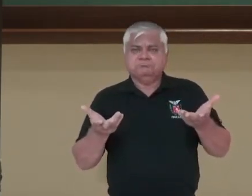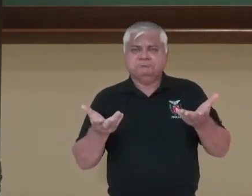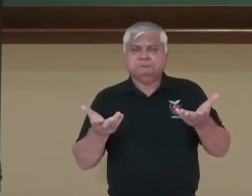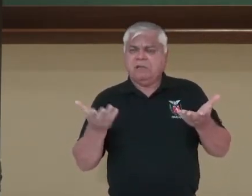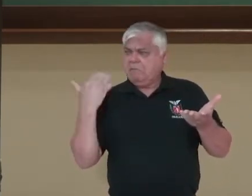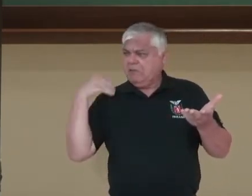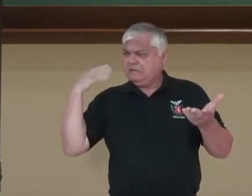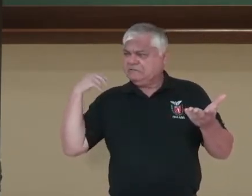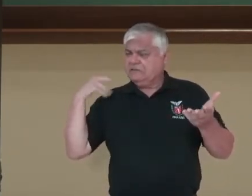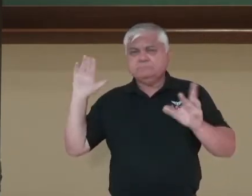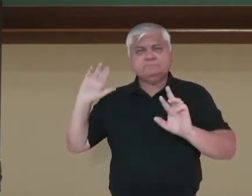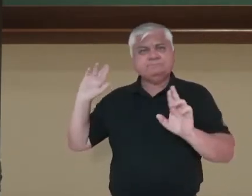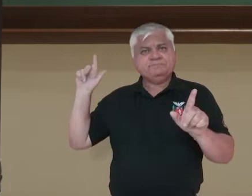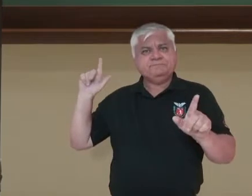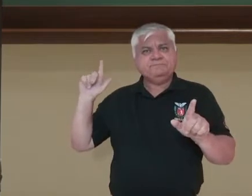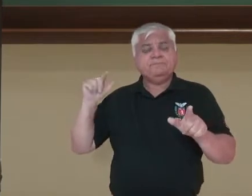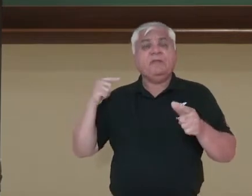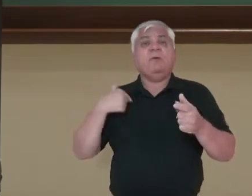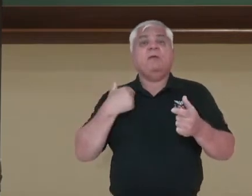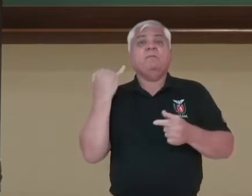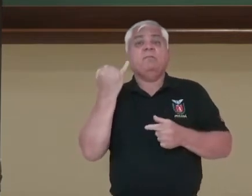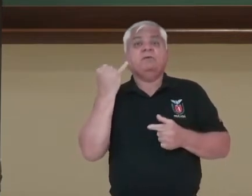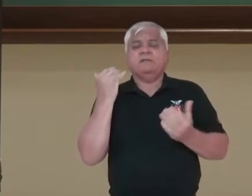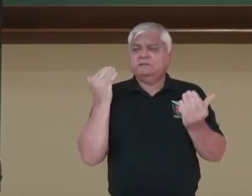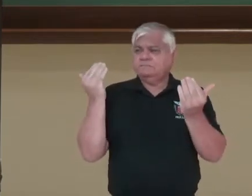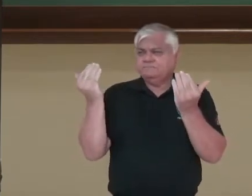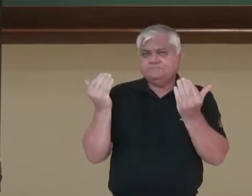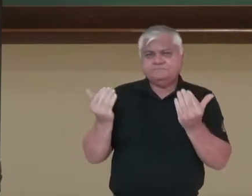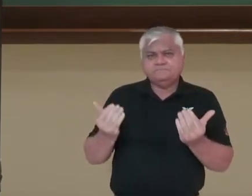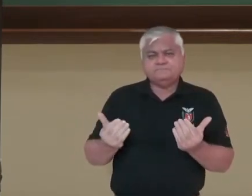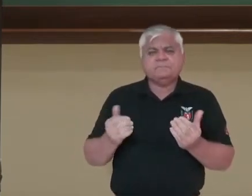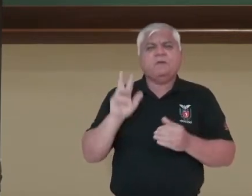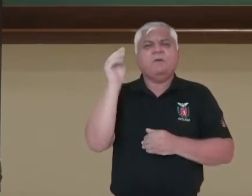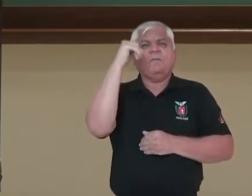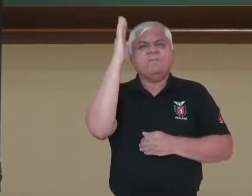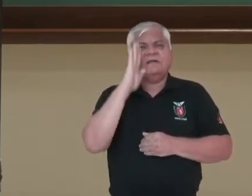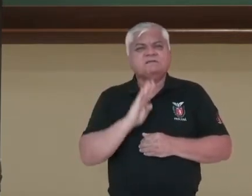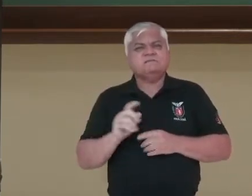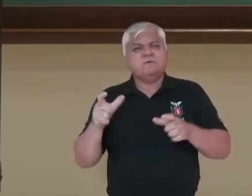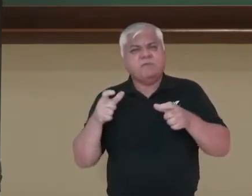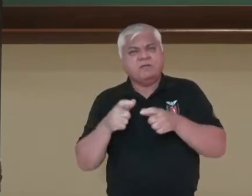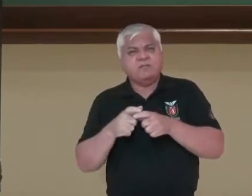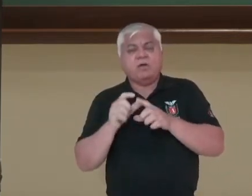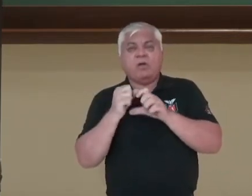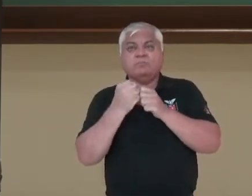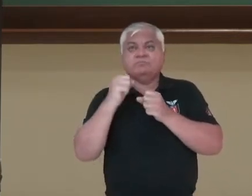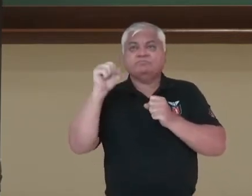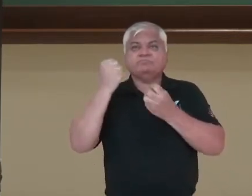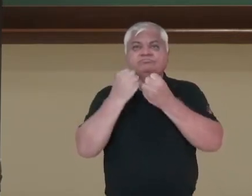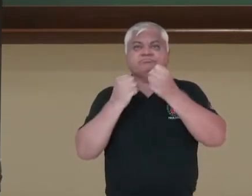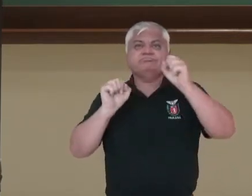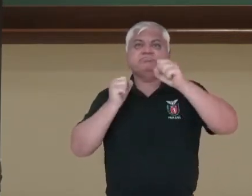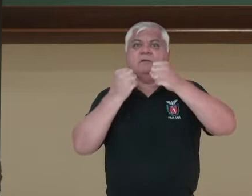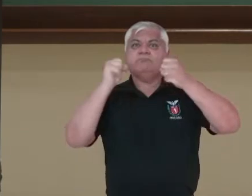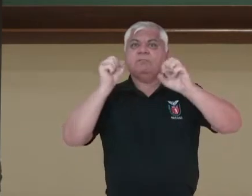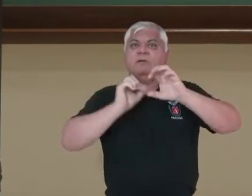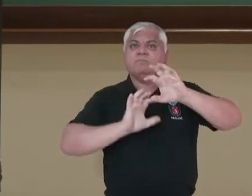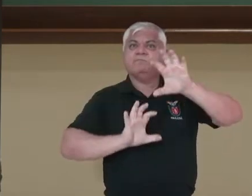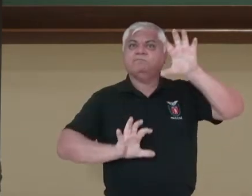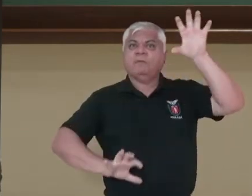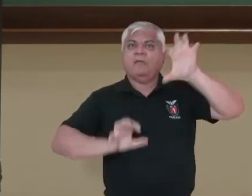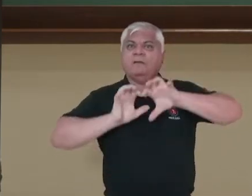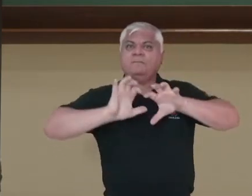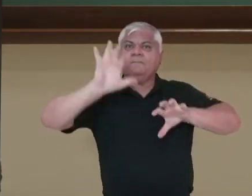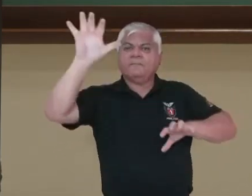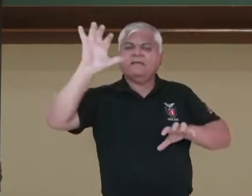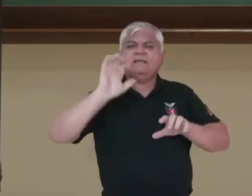gente estabelecer essa diferença, saber que ele era menor e que ficou maior, saber que várias atividades econômicas foram desenvolvidas